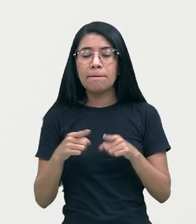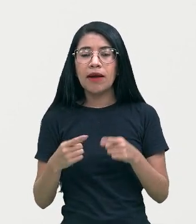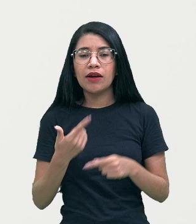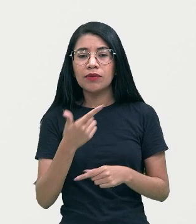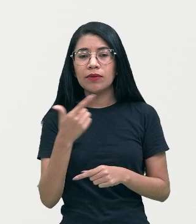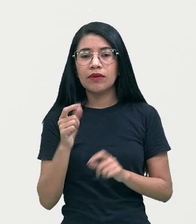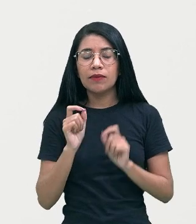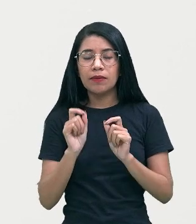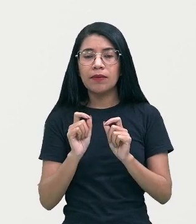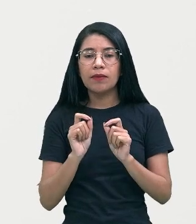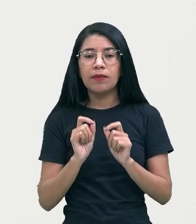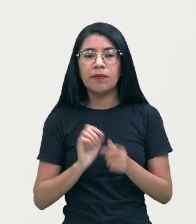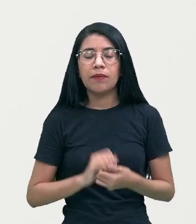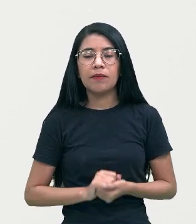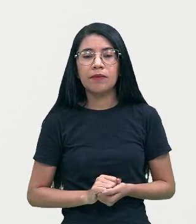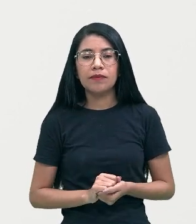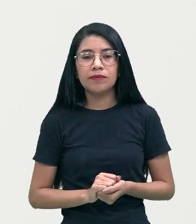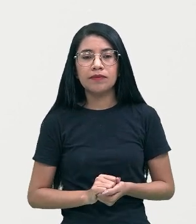sem